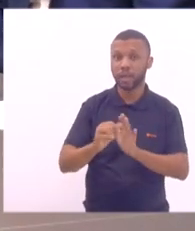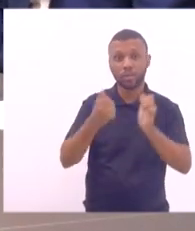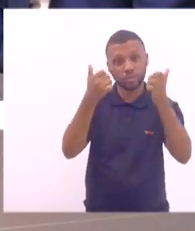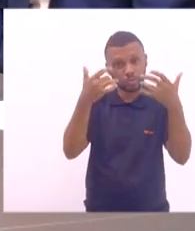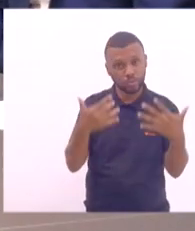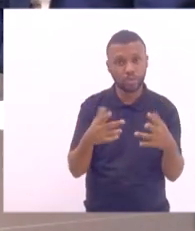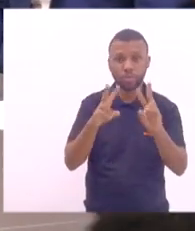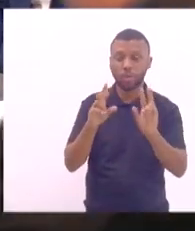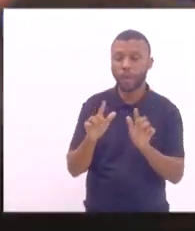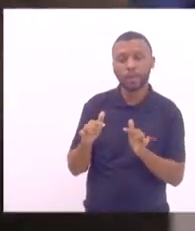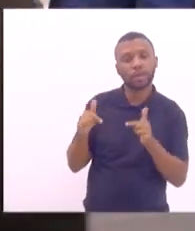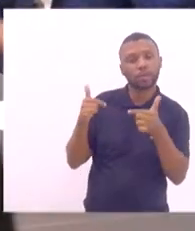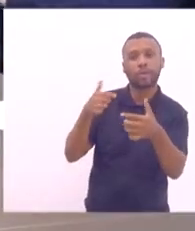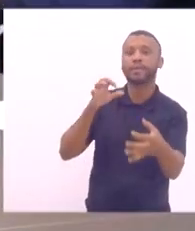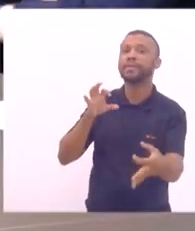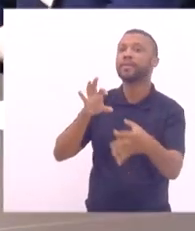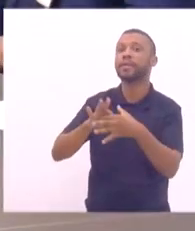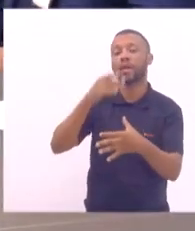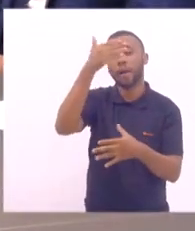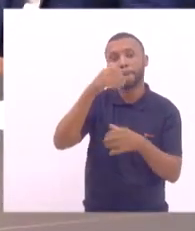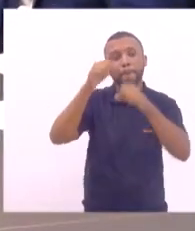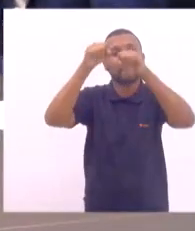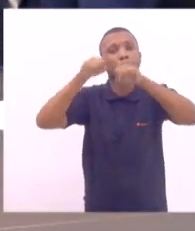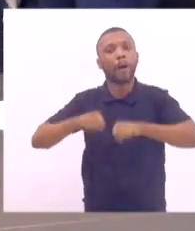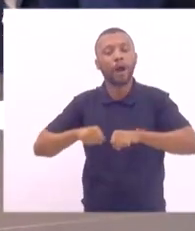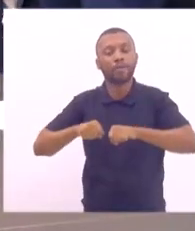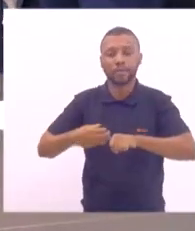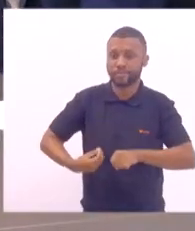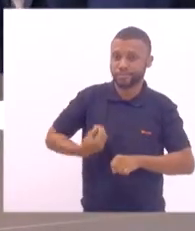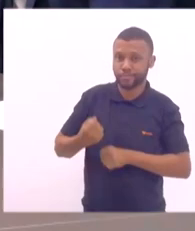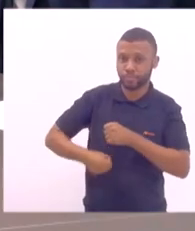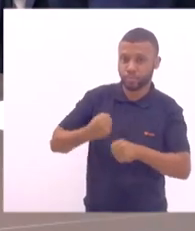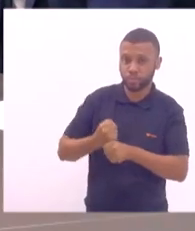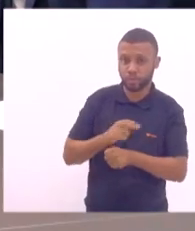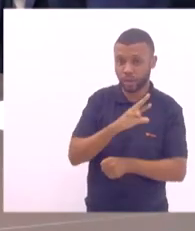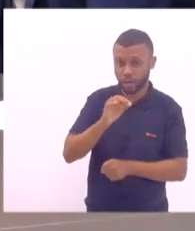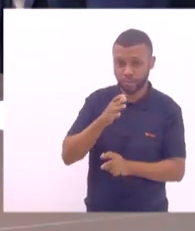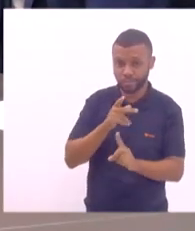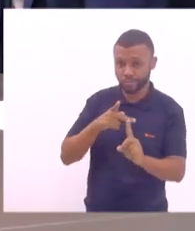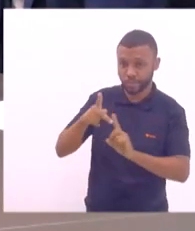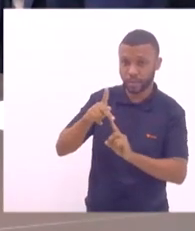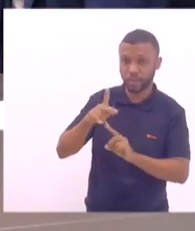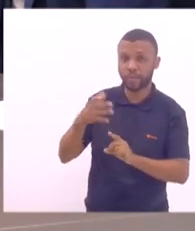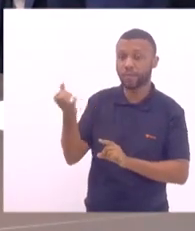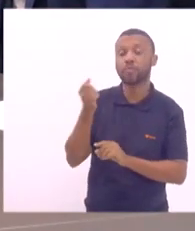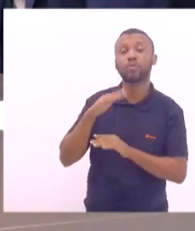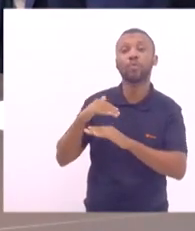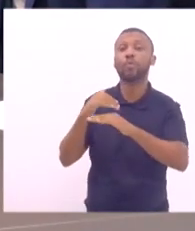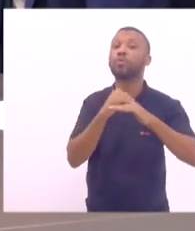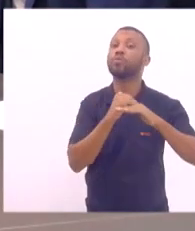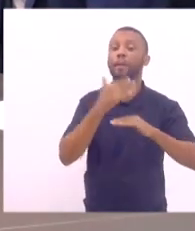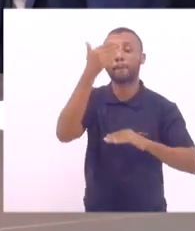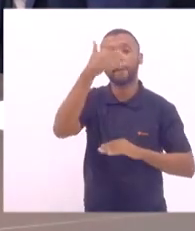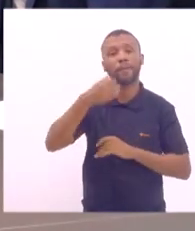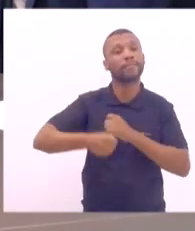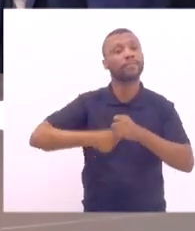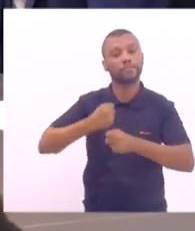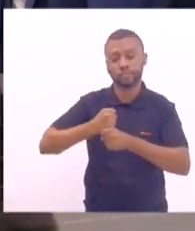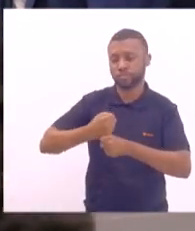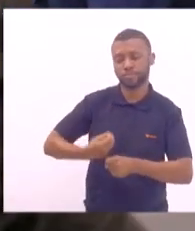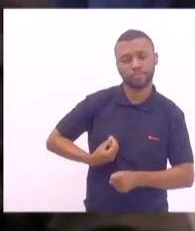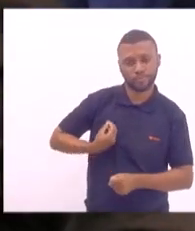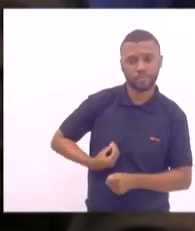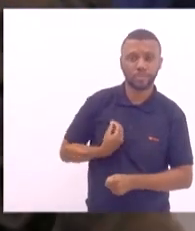os procedimentos inerentes à prova de vida anual dos beneficiários do Rio Previdência, Fundo Único. A prova de vida anual, o Poder